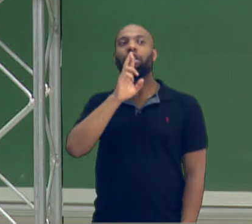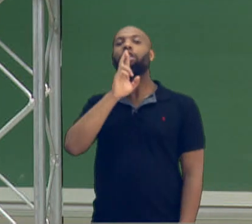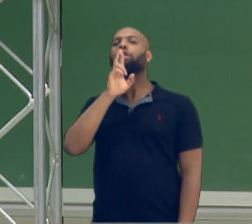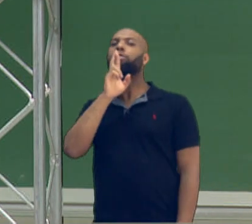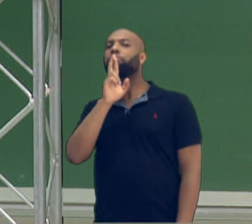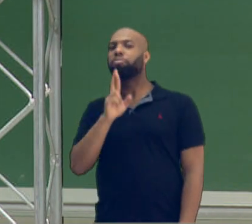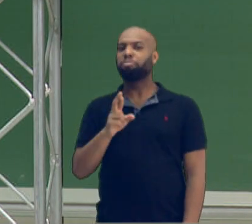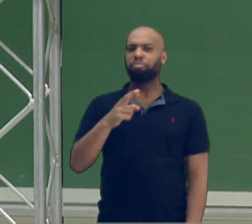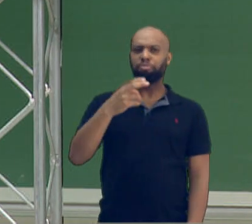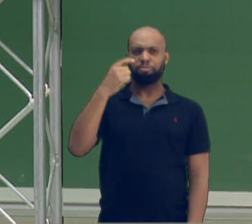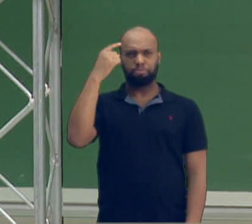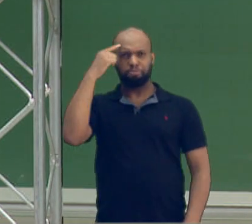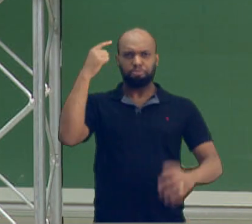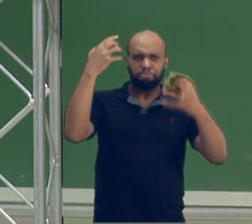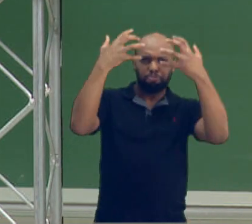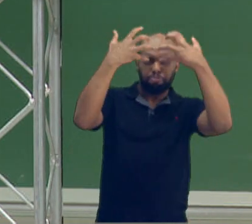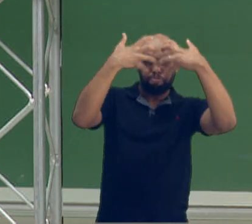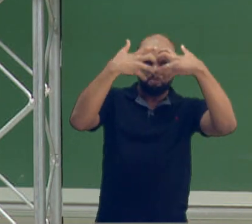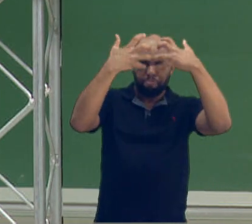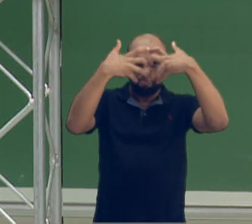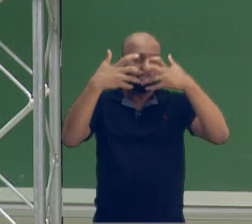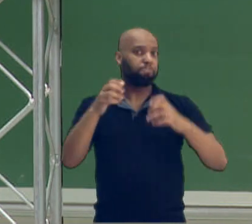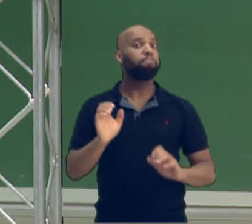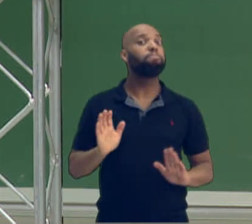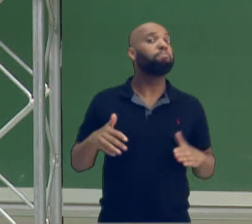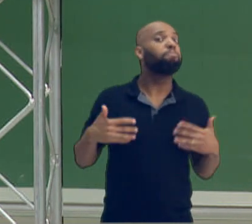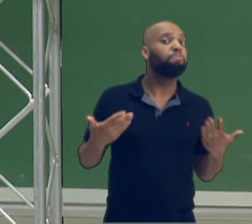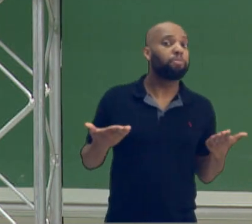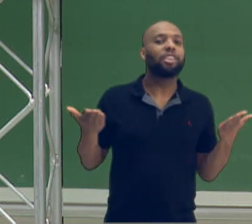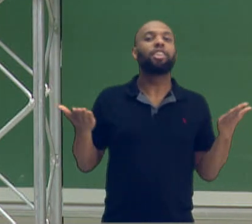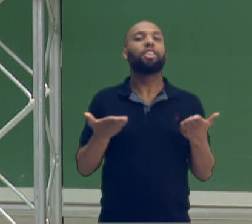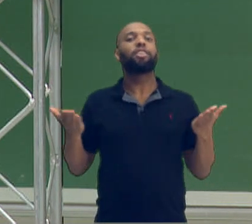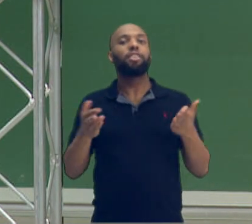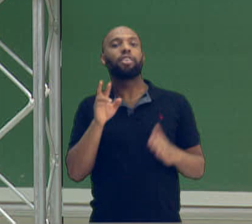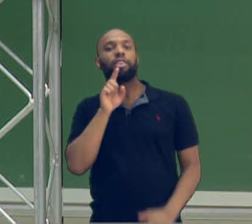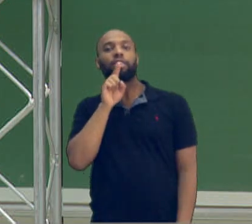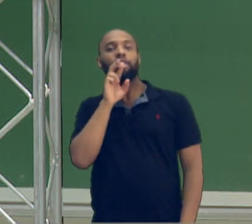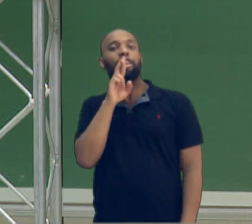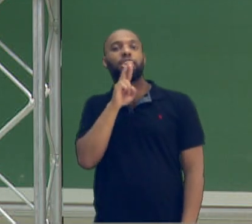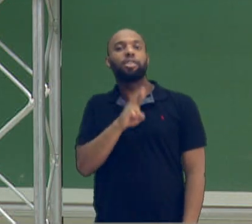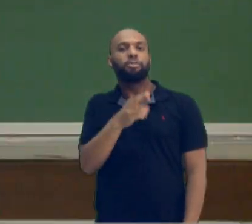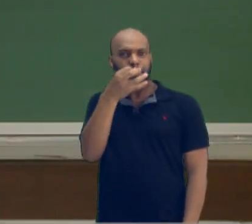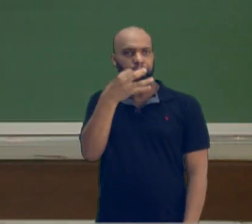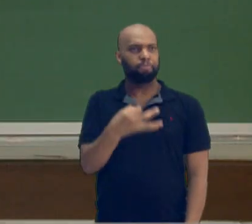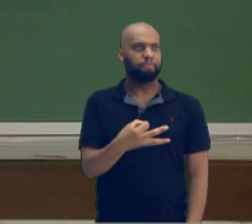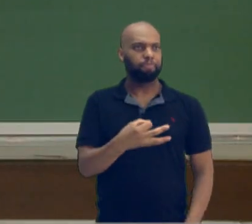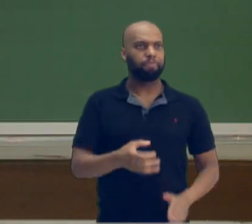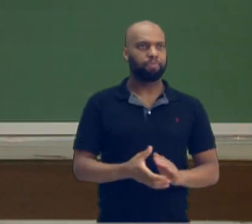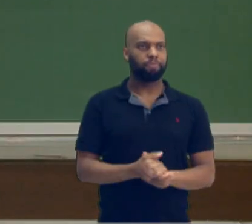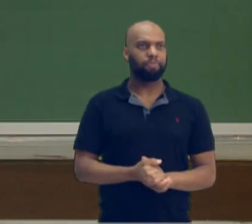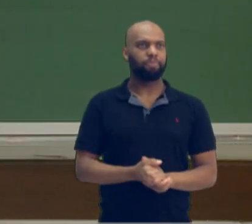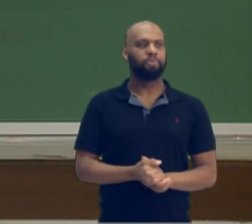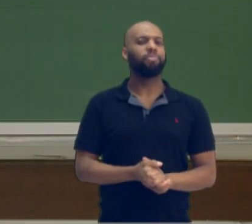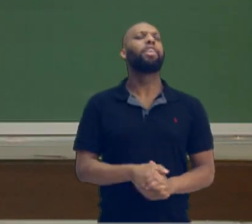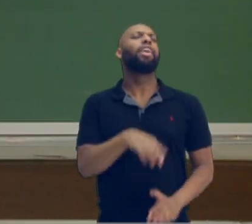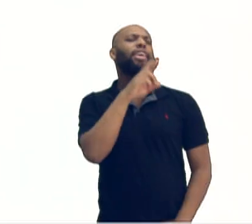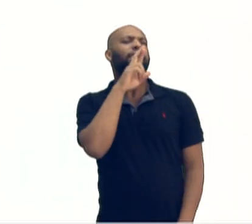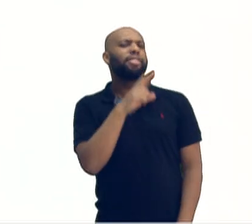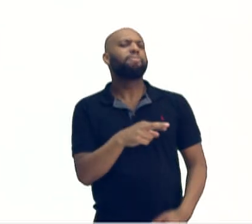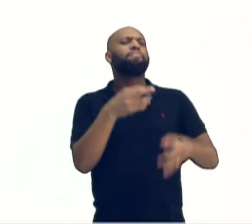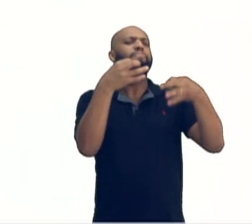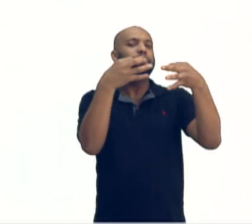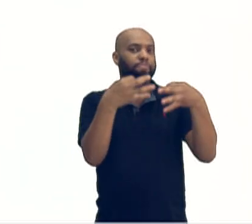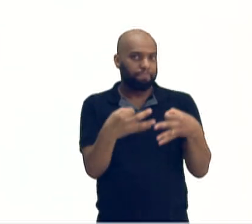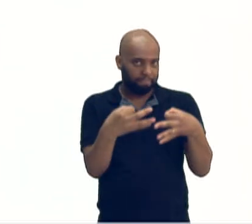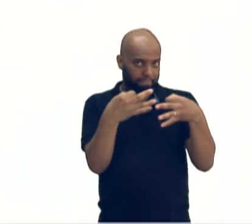Colocaram aí a cabecinha para trabalhar? Vamos lá, resposta correta. A